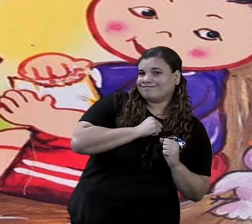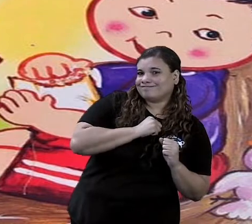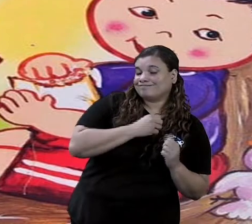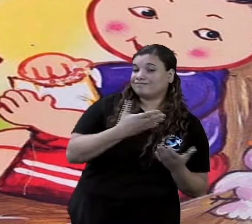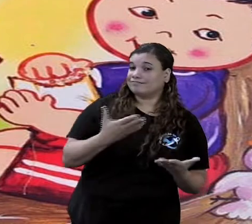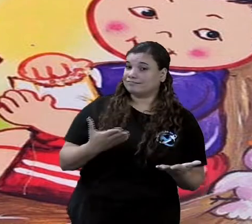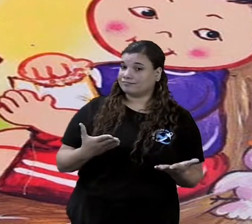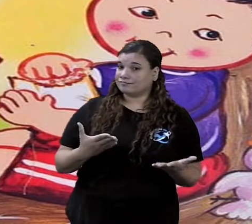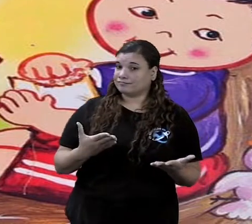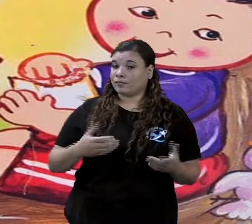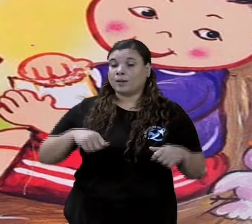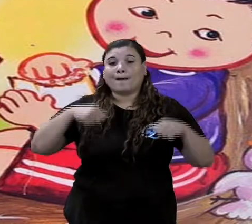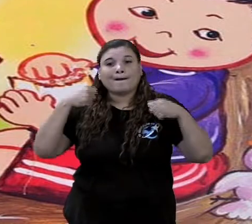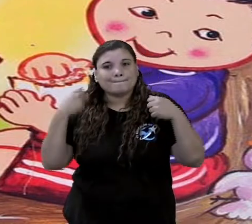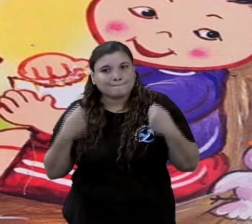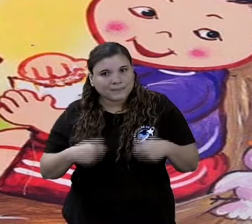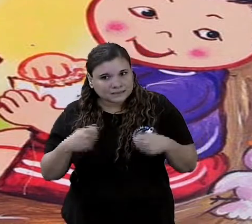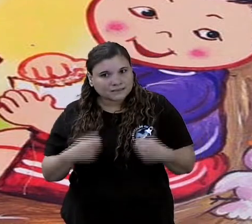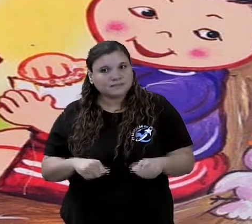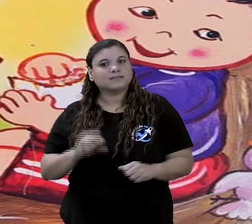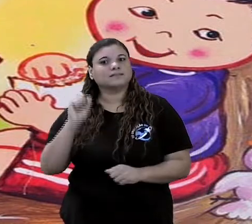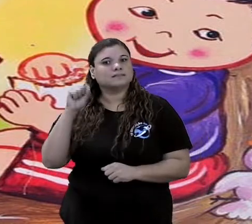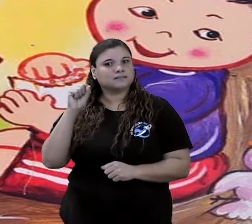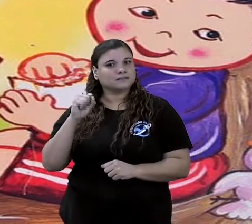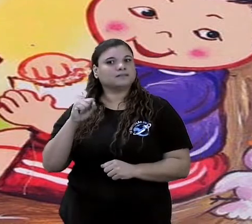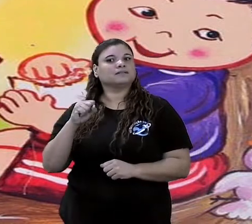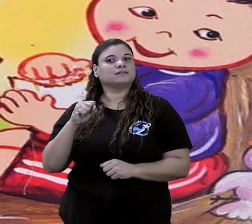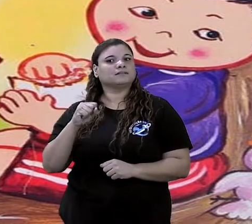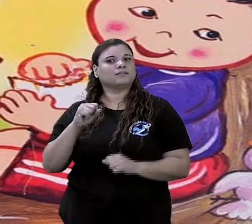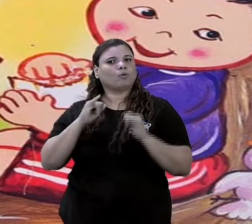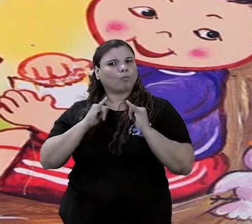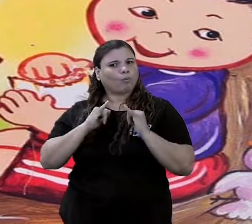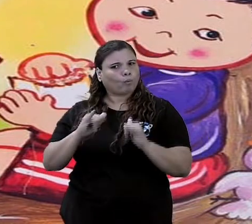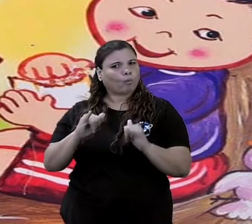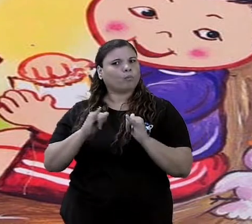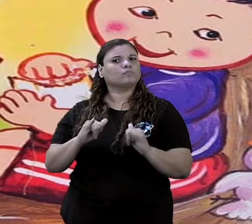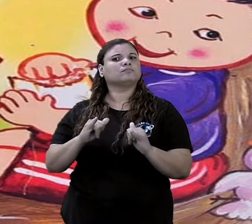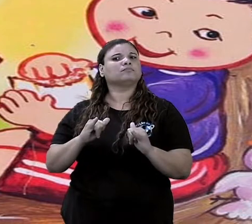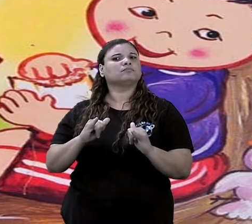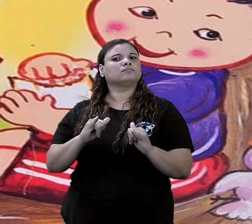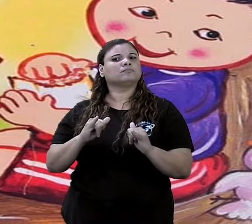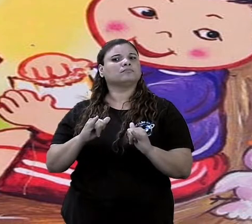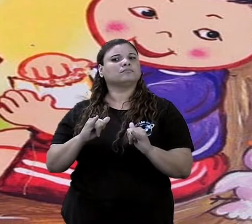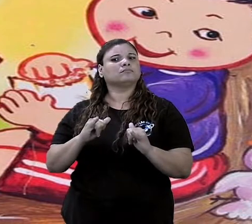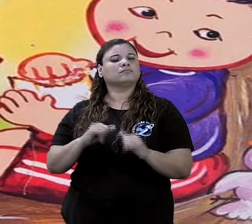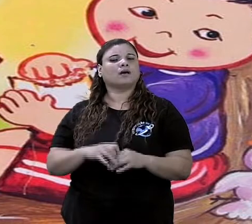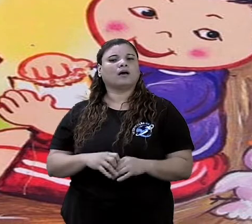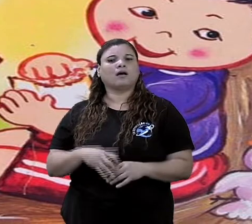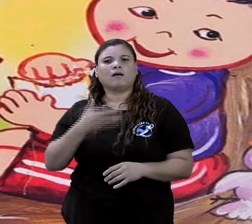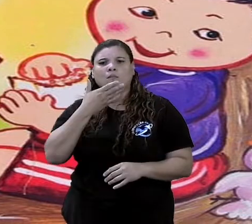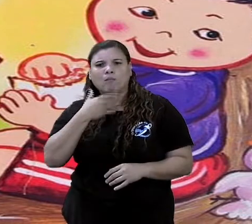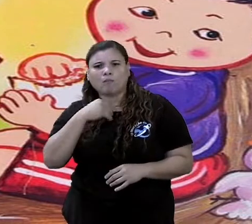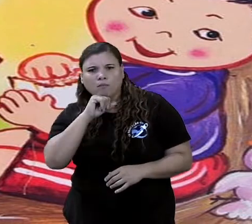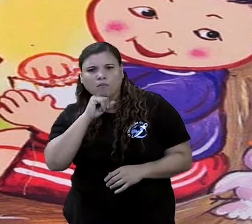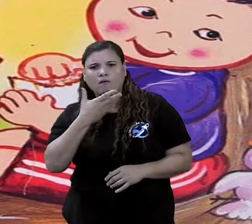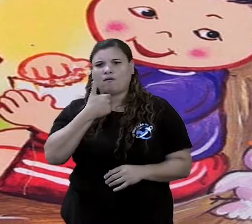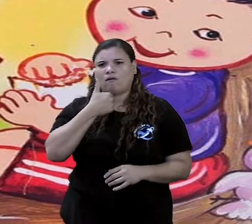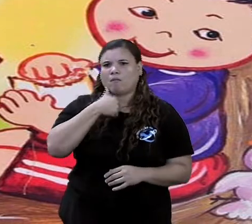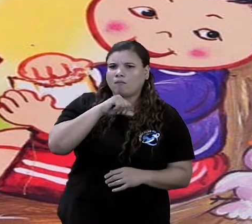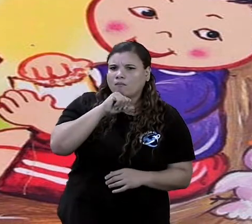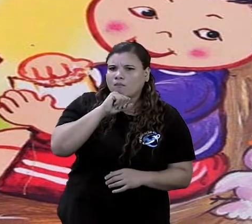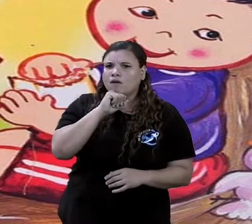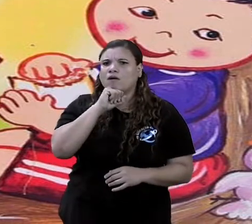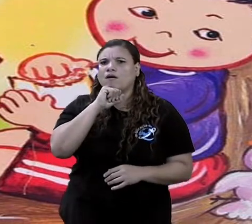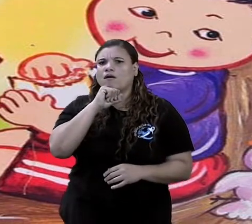preciso relatar esses fatos para o seu responsável. E o seu responsável vai procurar a